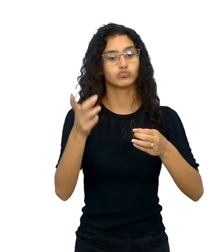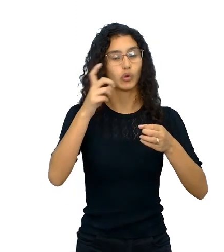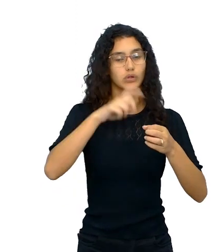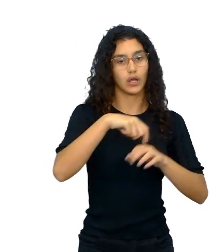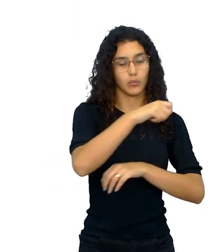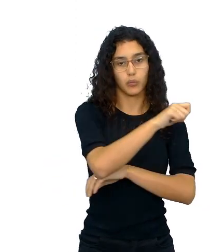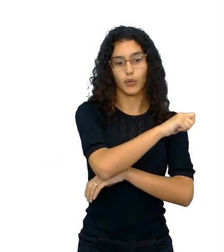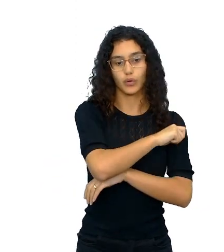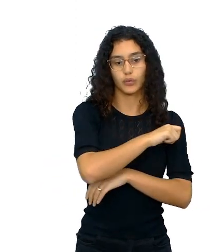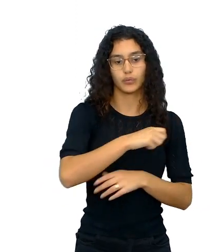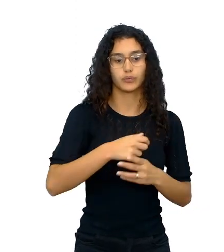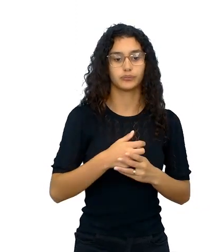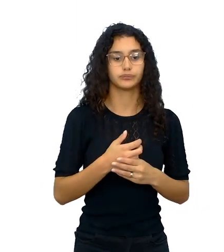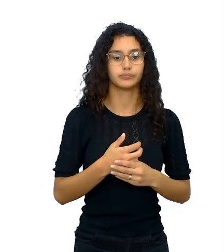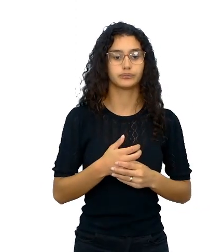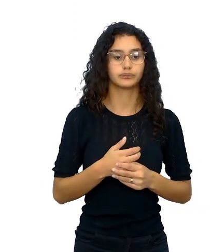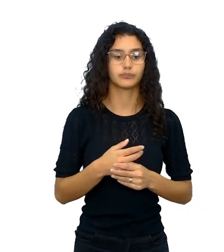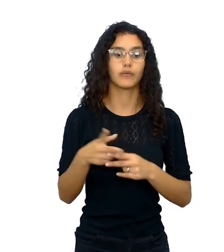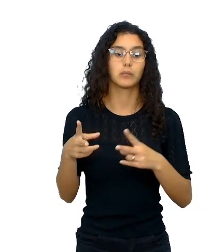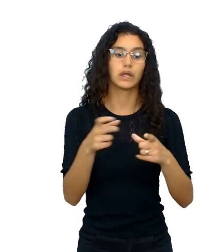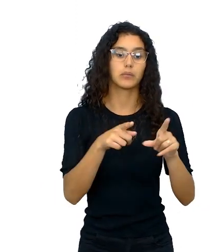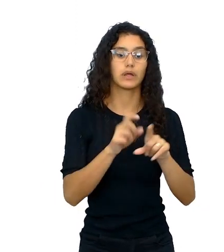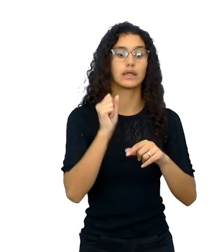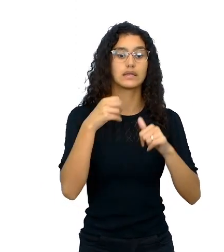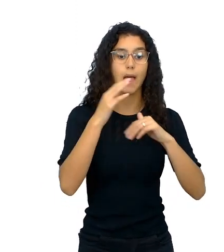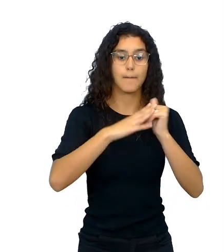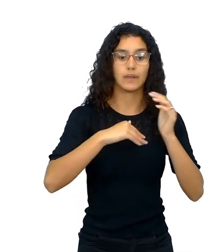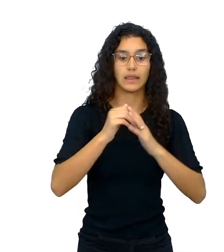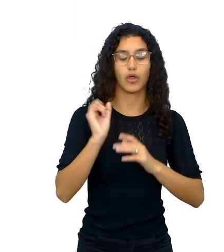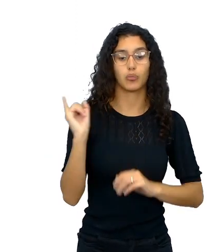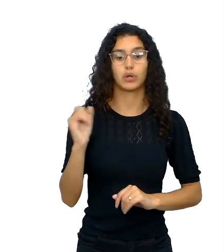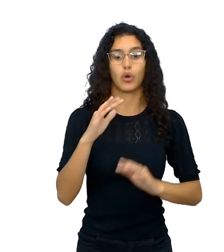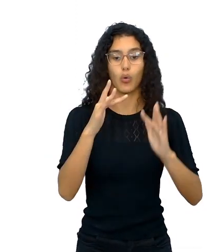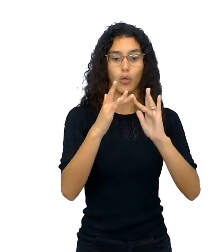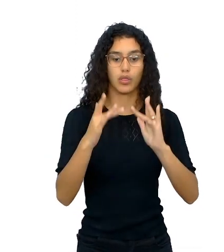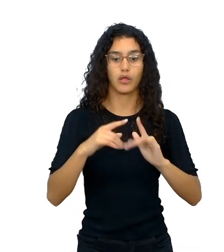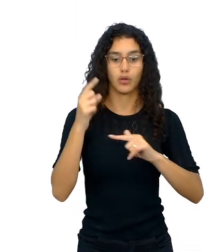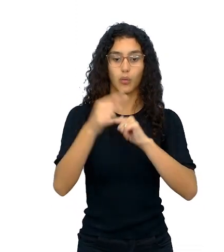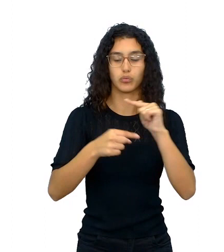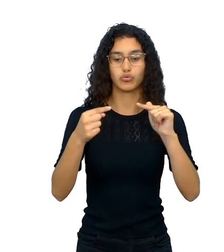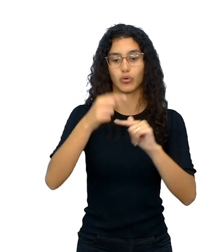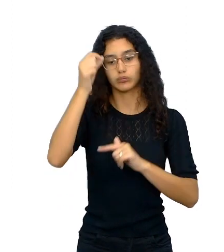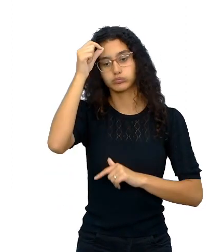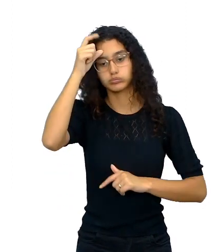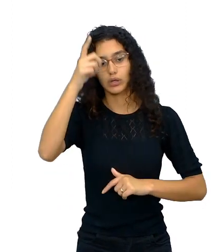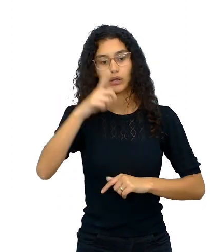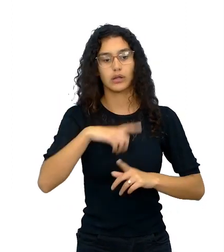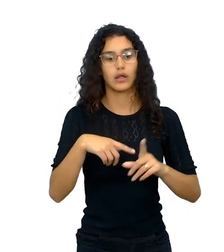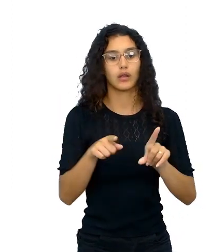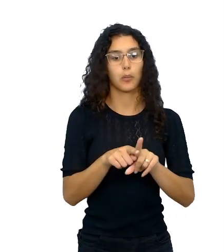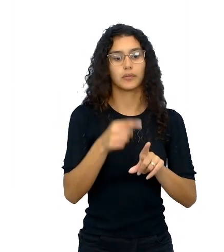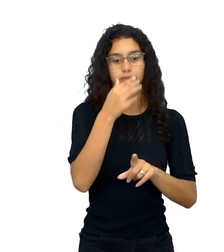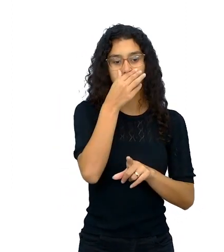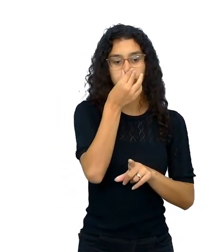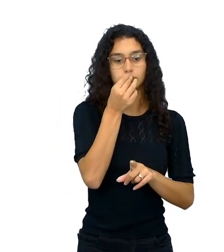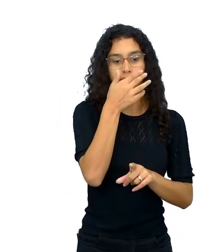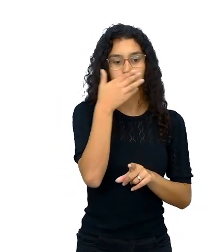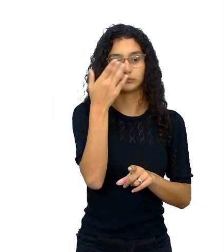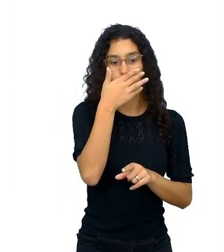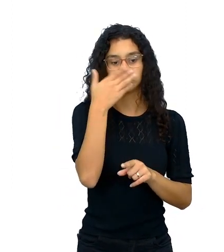serem retomadas com seus estudantes, analisar se a habilidade essencial conecta-se com o objeto de conhecimento e com